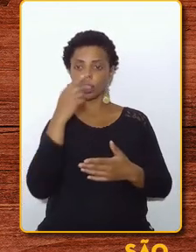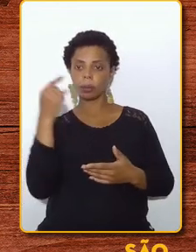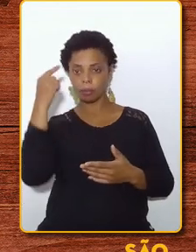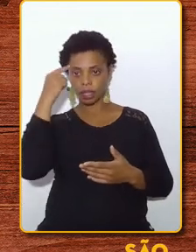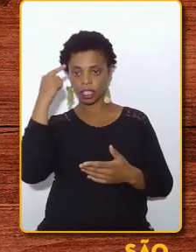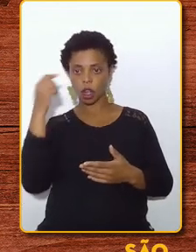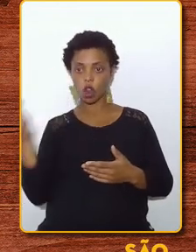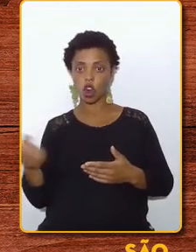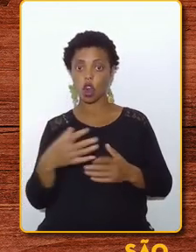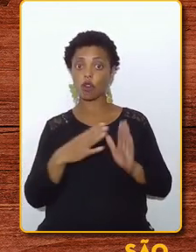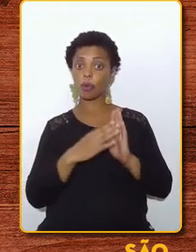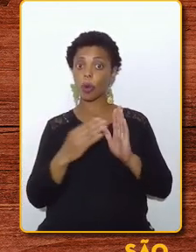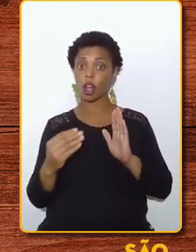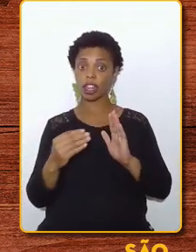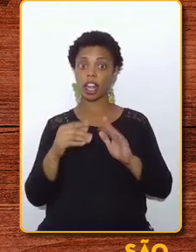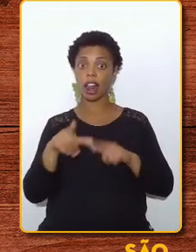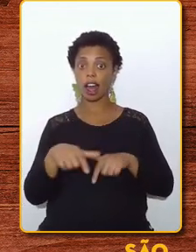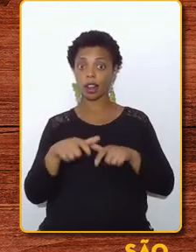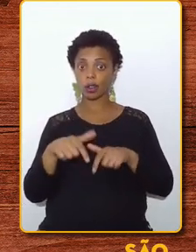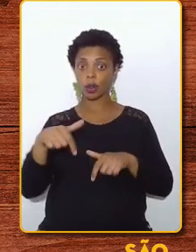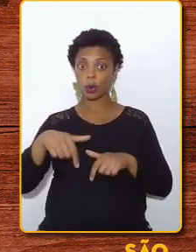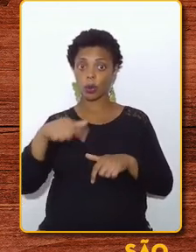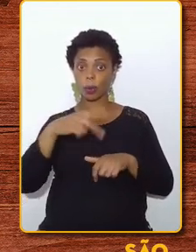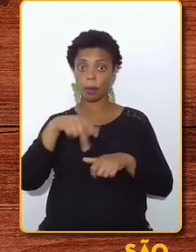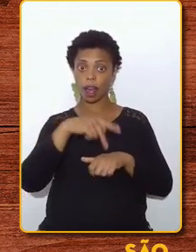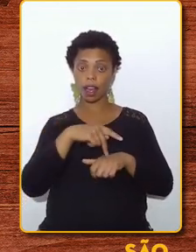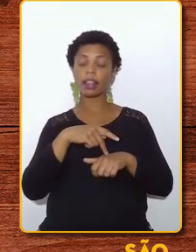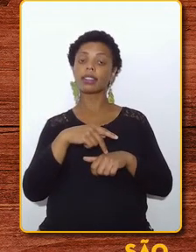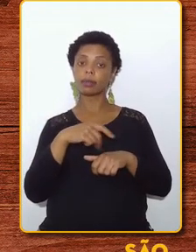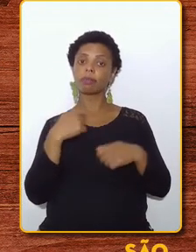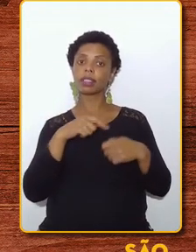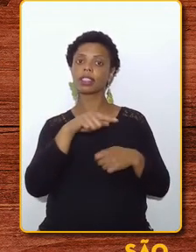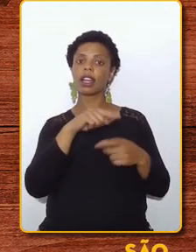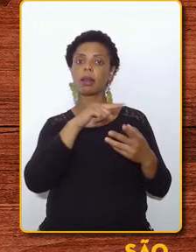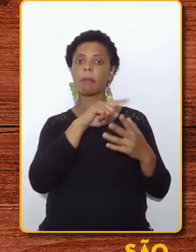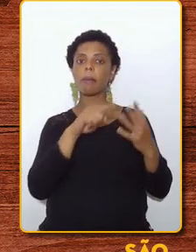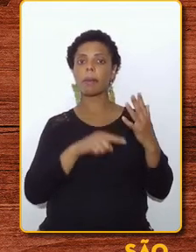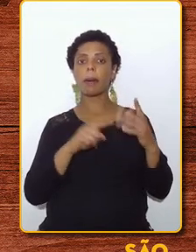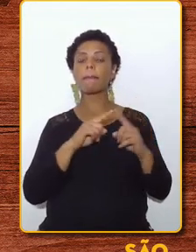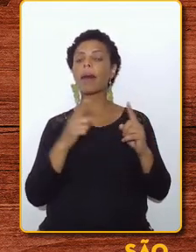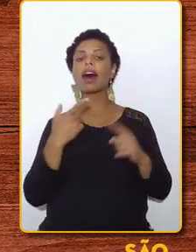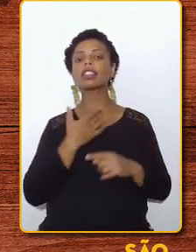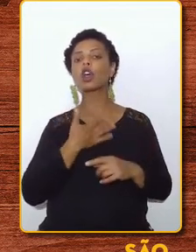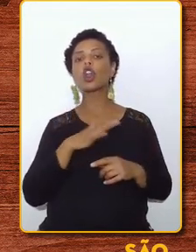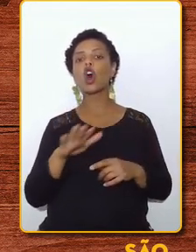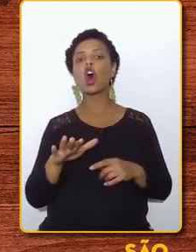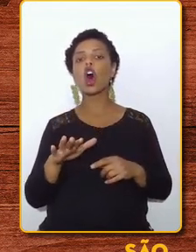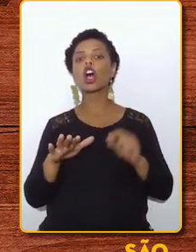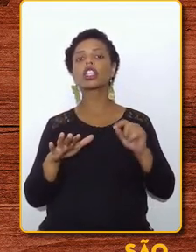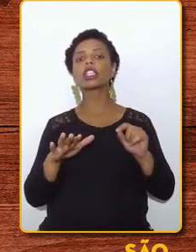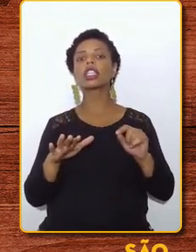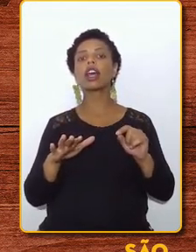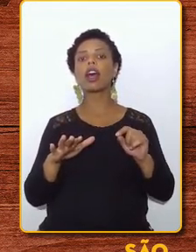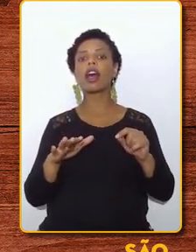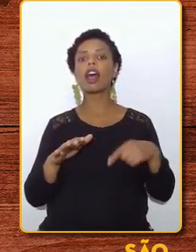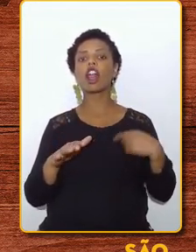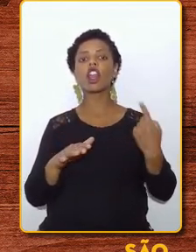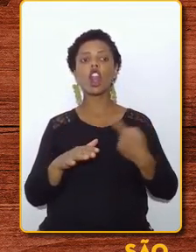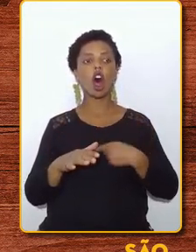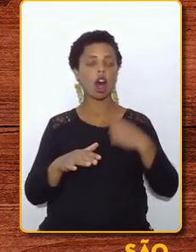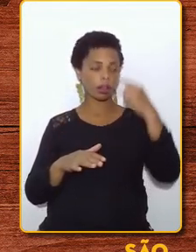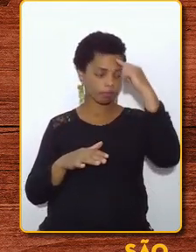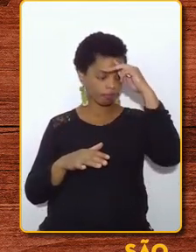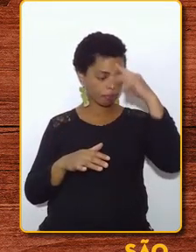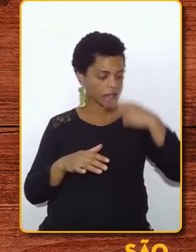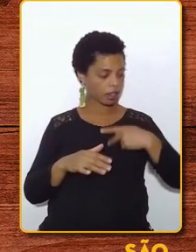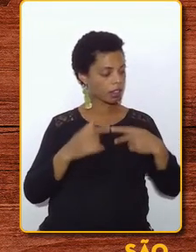para o país passa para isso. Mas eu não gosto da ideia de que nós pensa para nós, dos agricultores